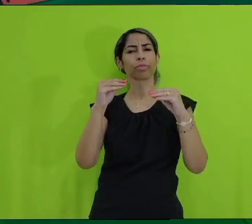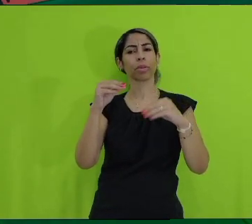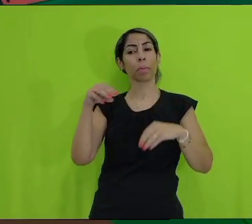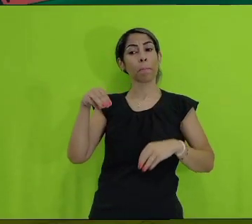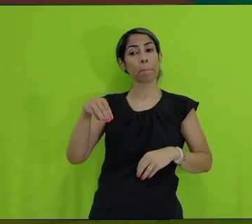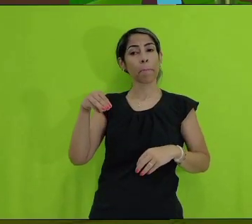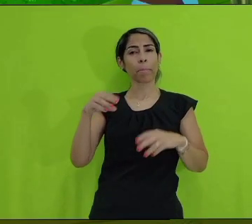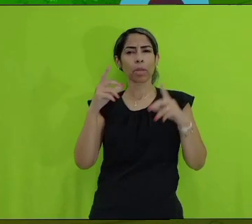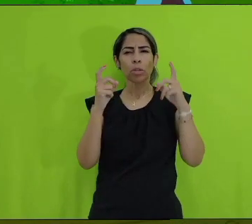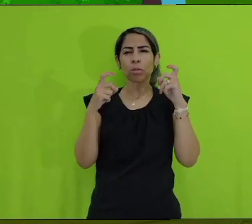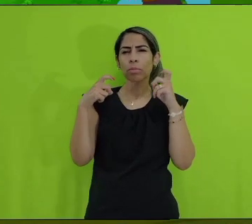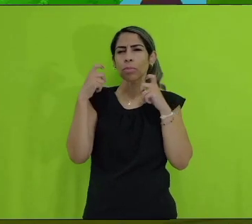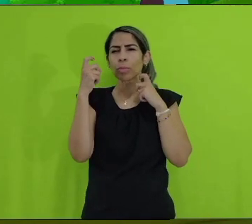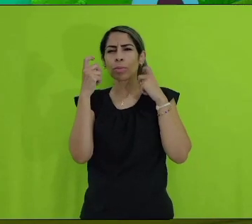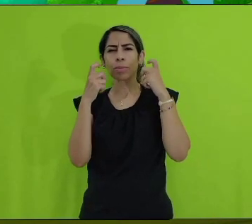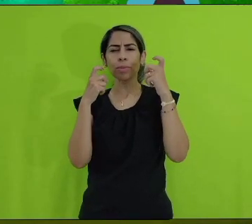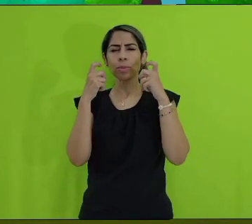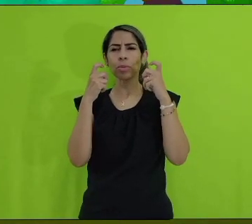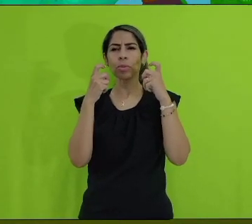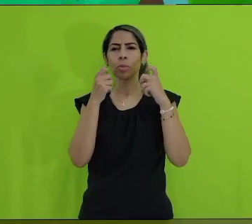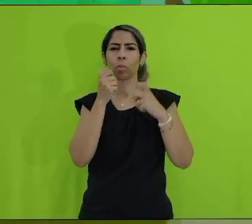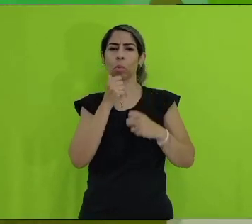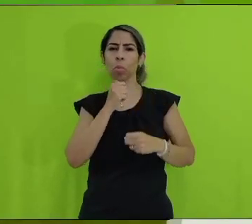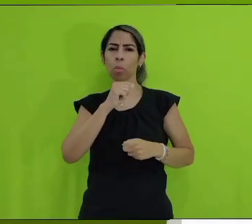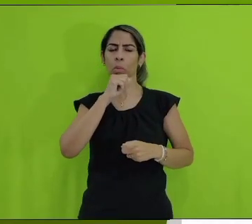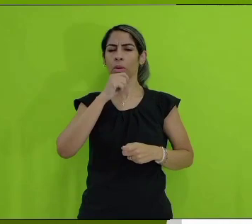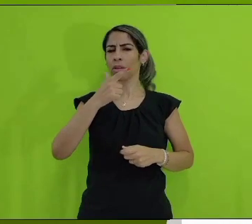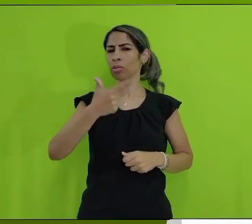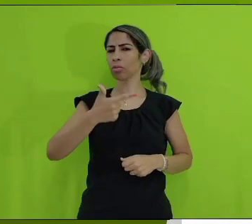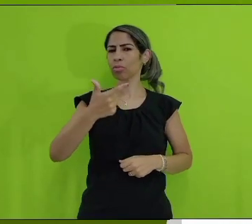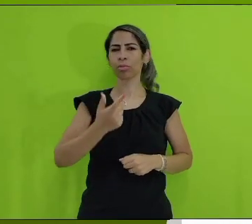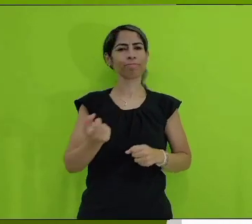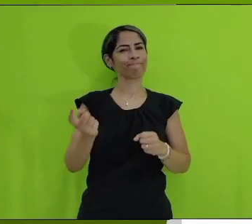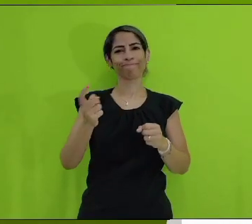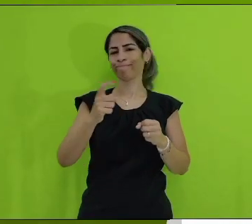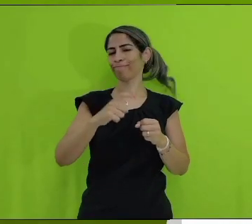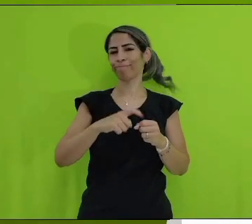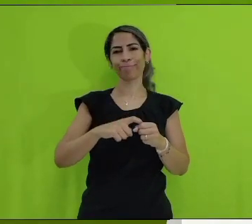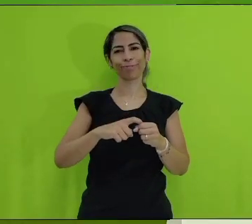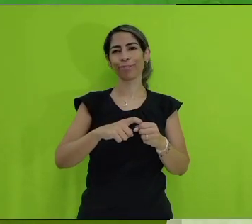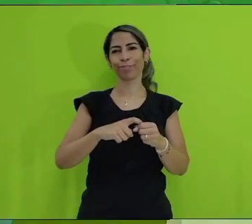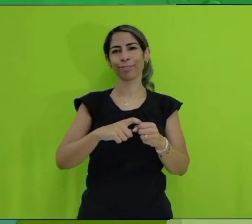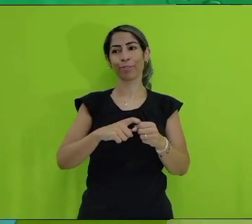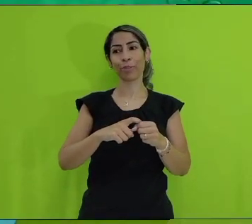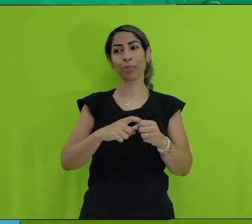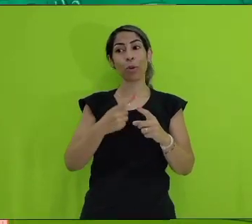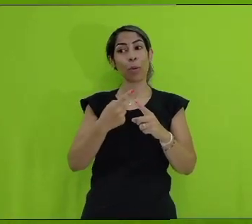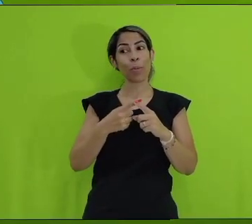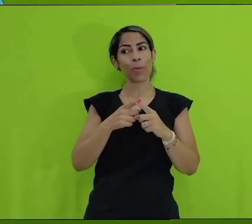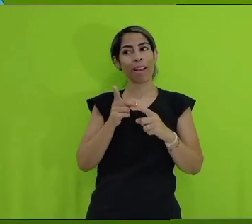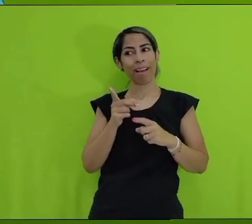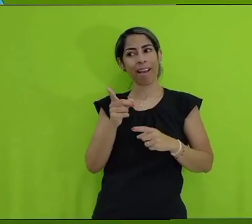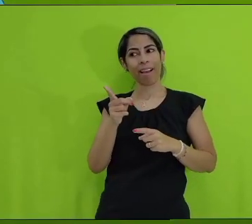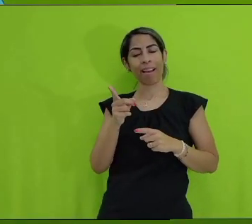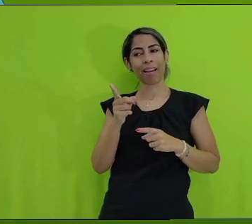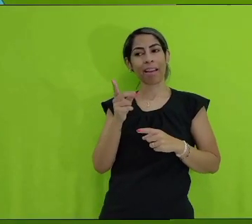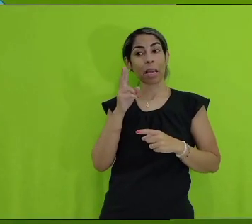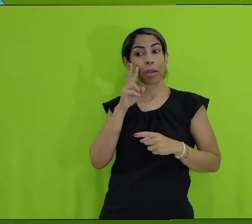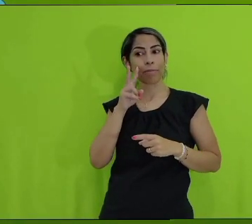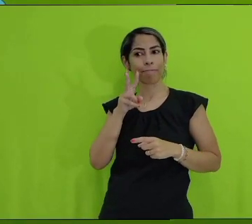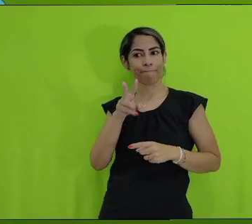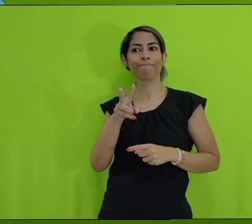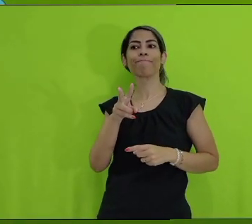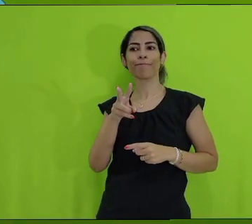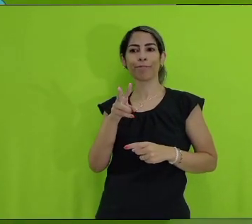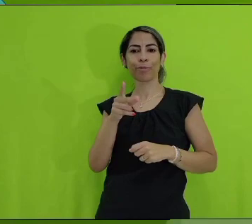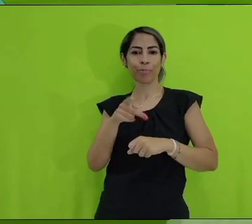pegá-los. Como a madrasta viu João jogar pedras até o ponto em que as deixou, sabia que as crianças eram espertas